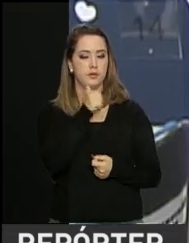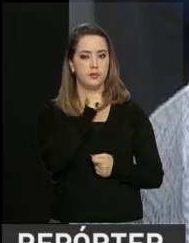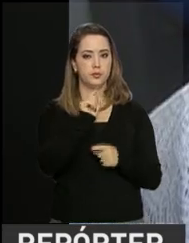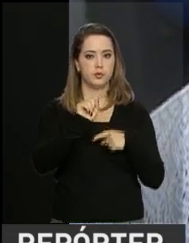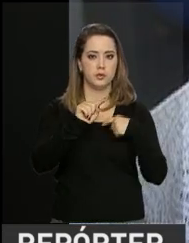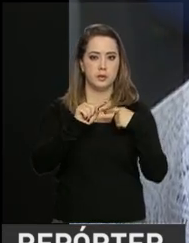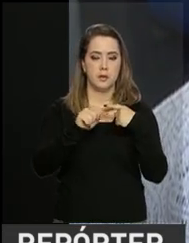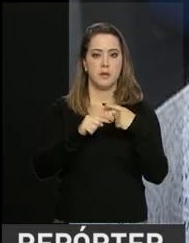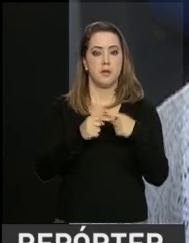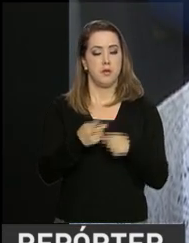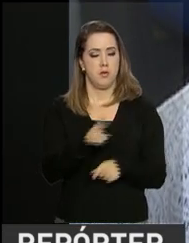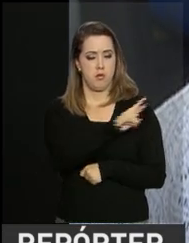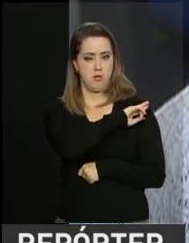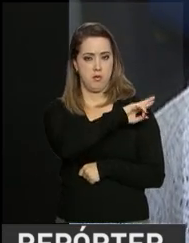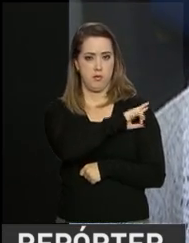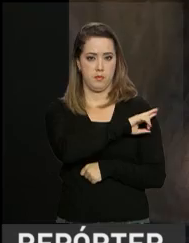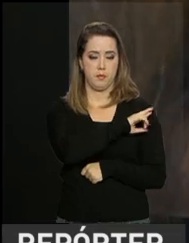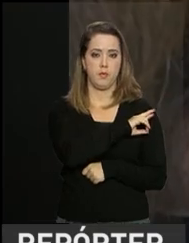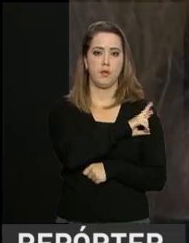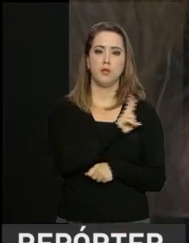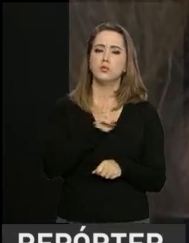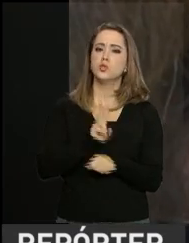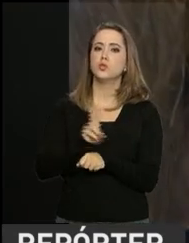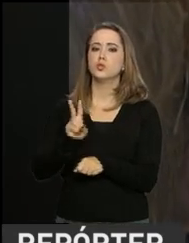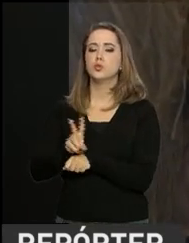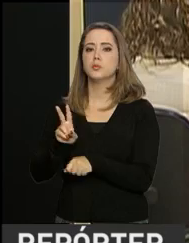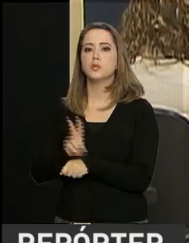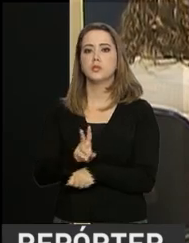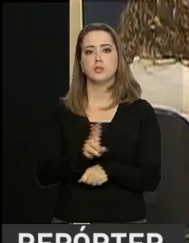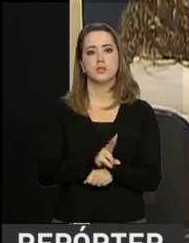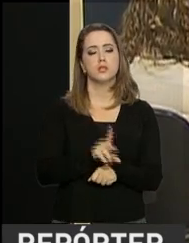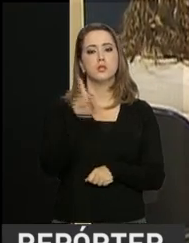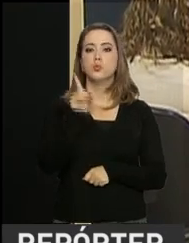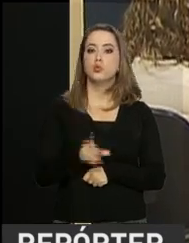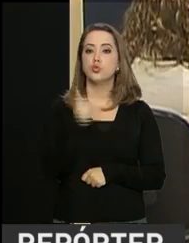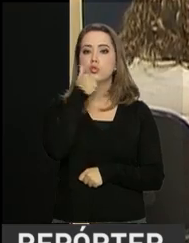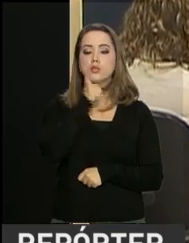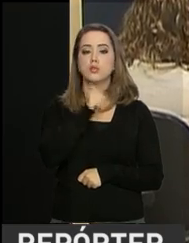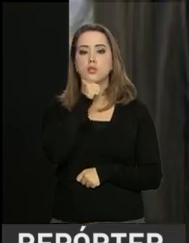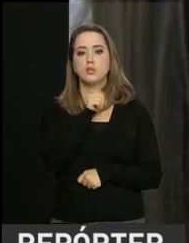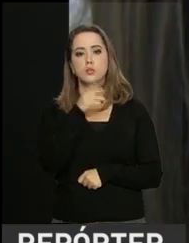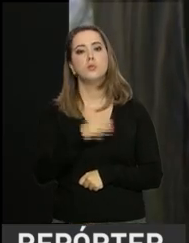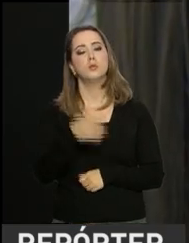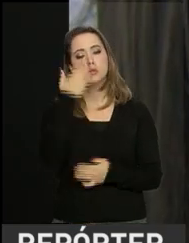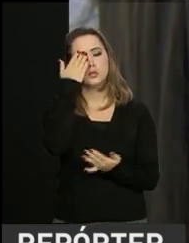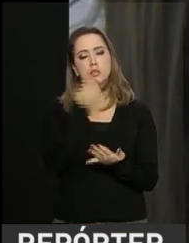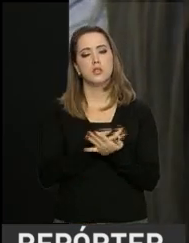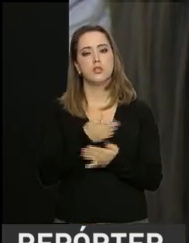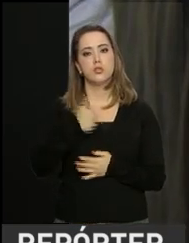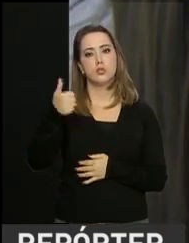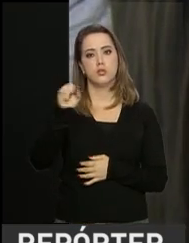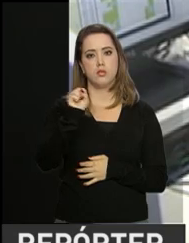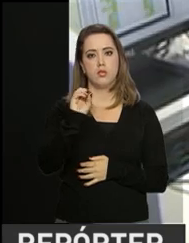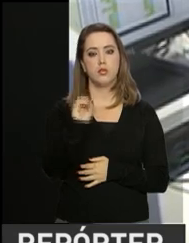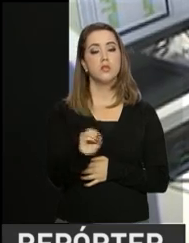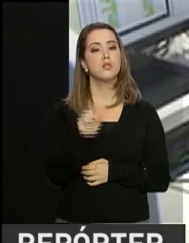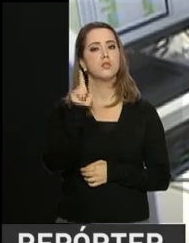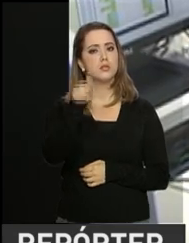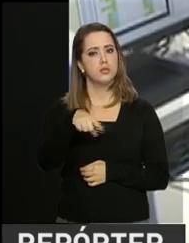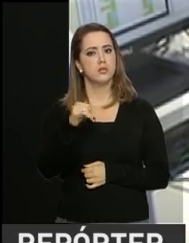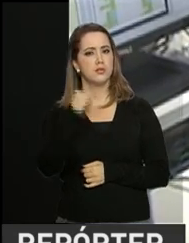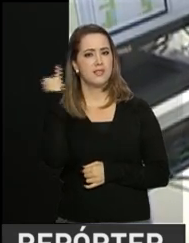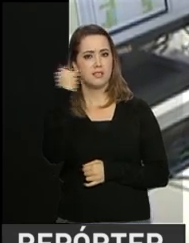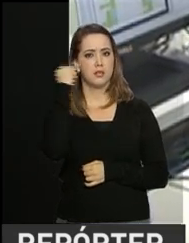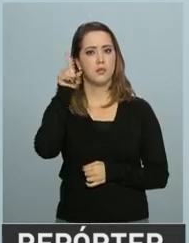2006 representantes de defesa dos direitos da mulher acreditam que o 180 foi fundamental para incentivar as